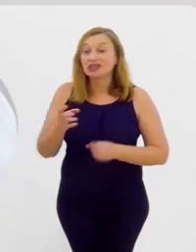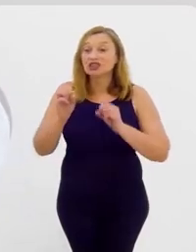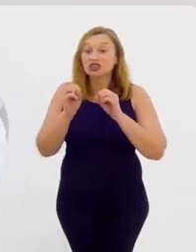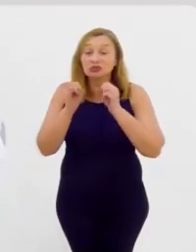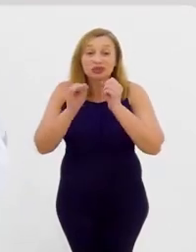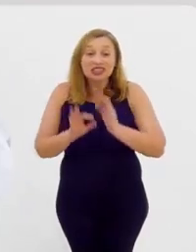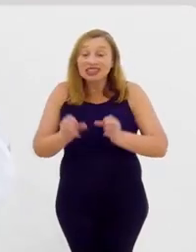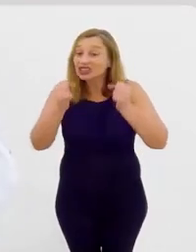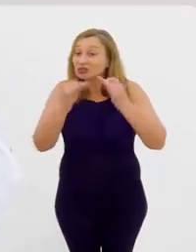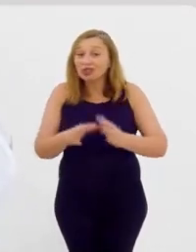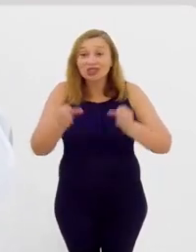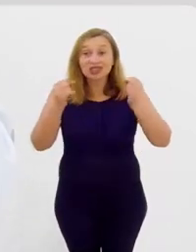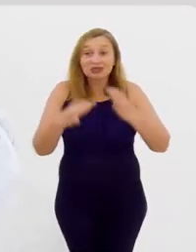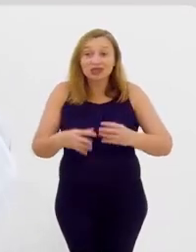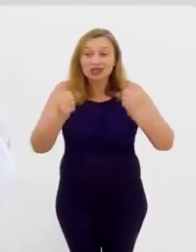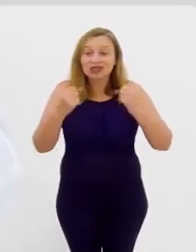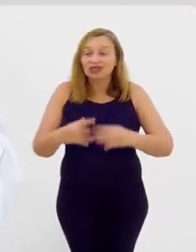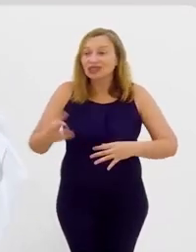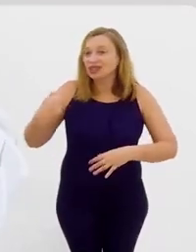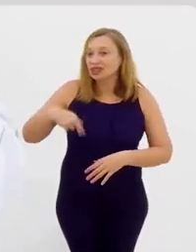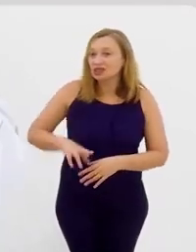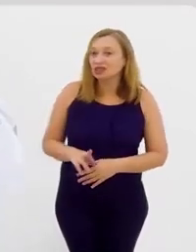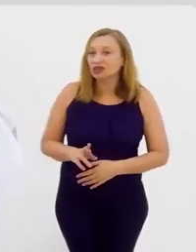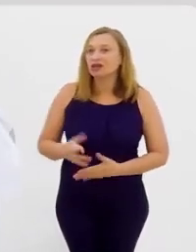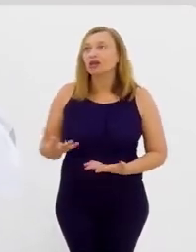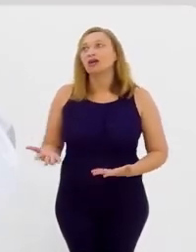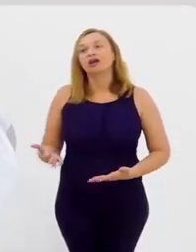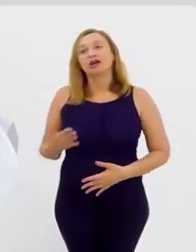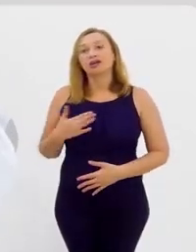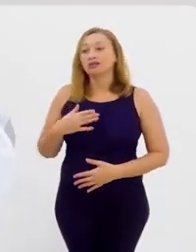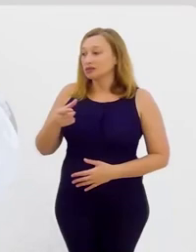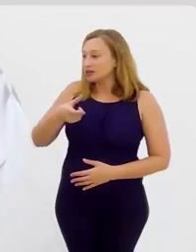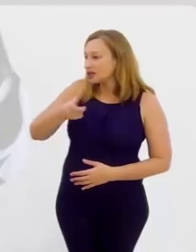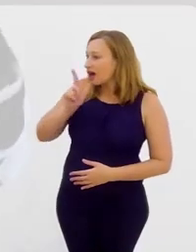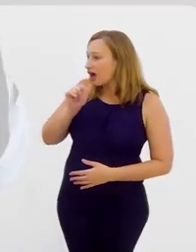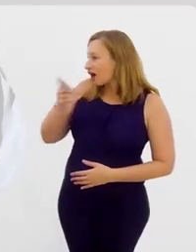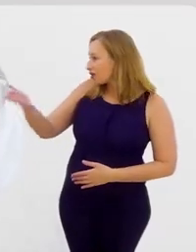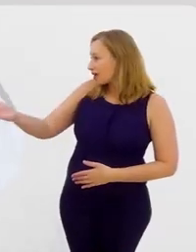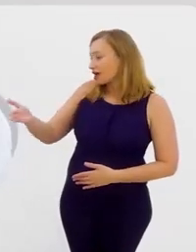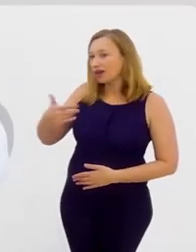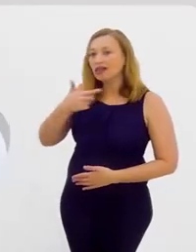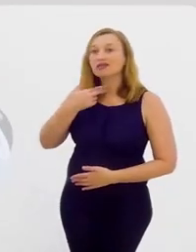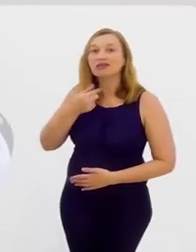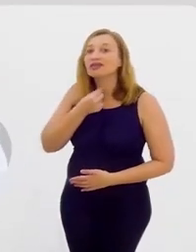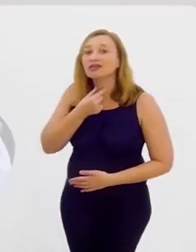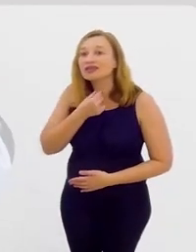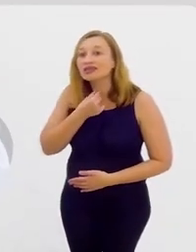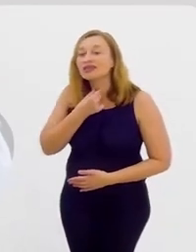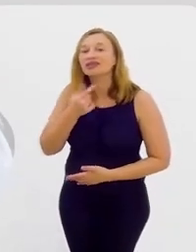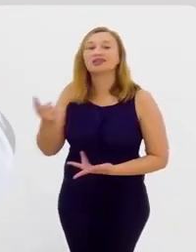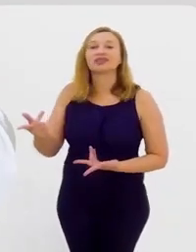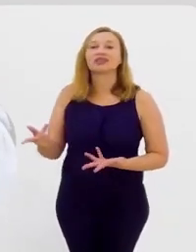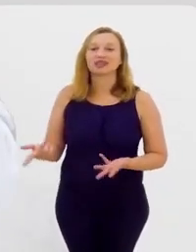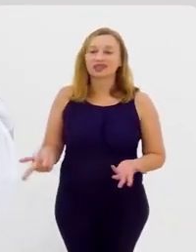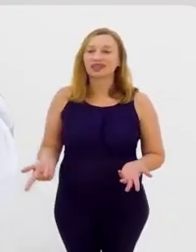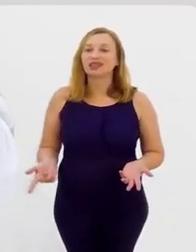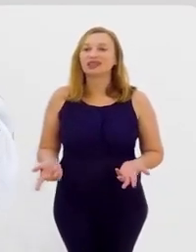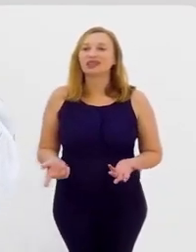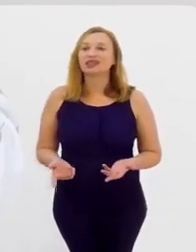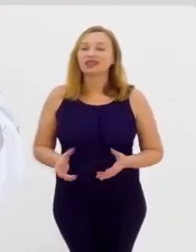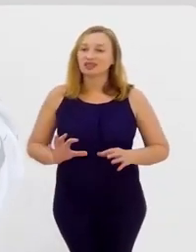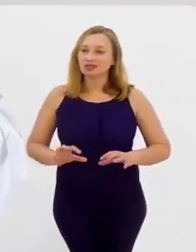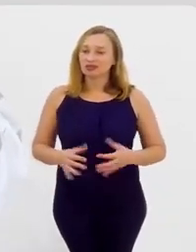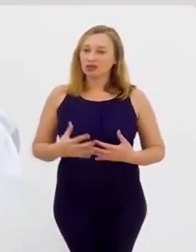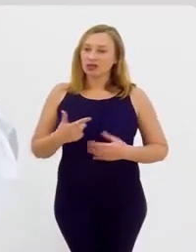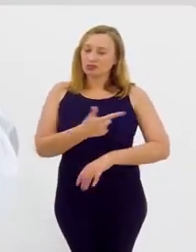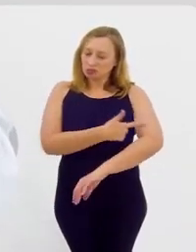Eles ficam ali o tempo todo explicando a religião para as pessoas. Eu digo, gente, dá água para esses meninos, porque é do jeito que eles falam, mas